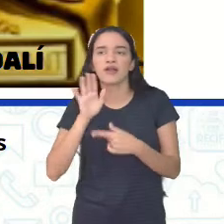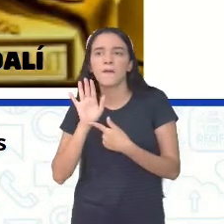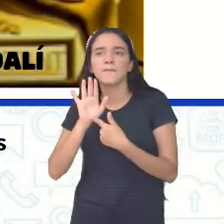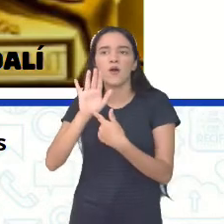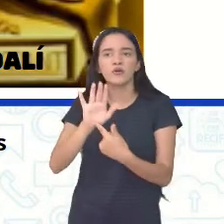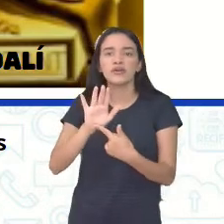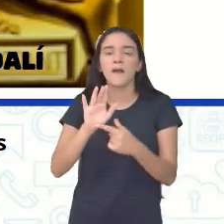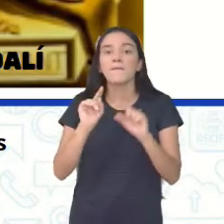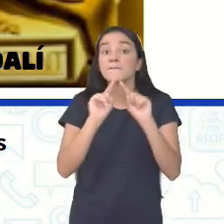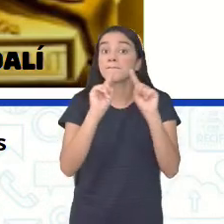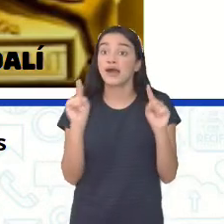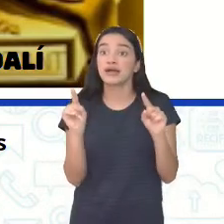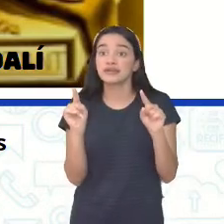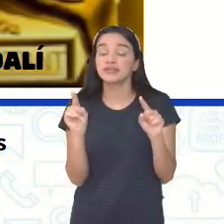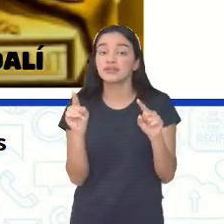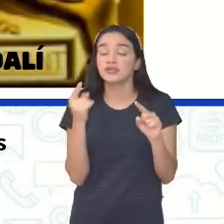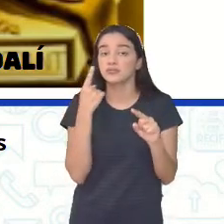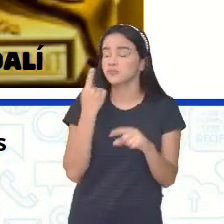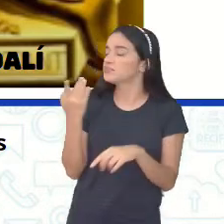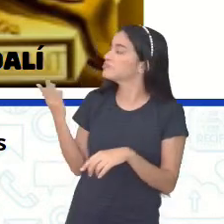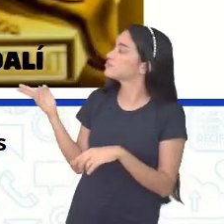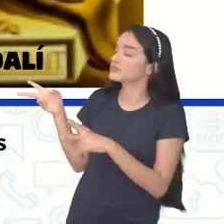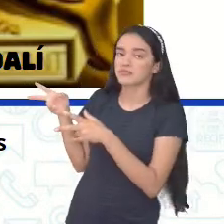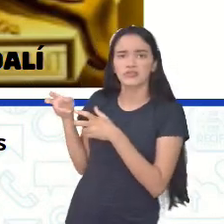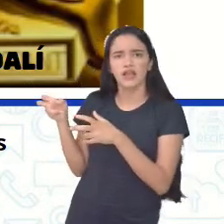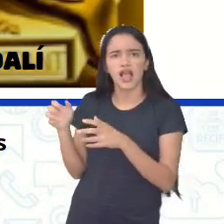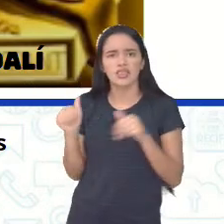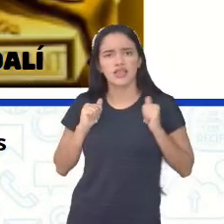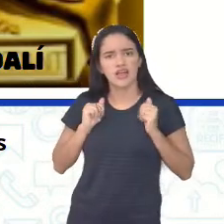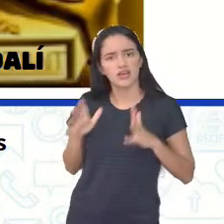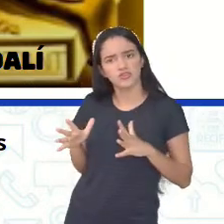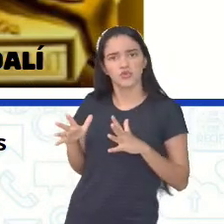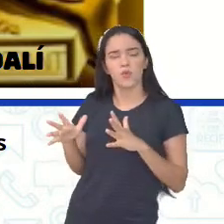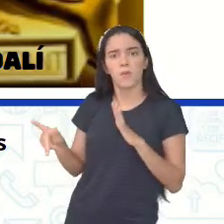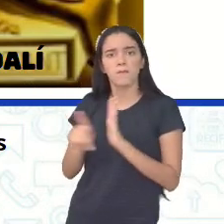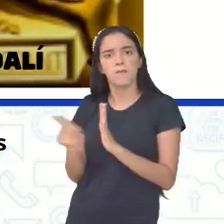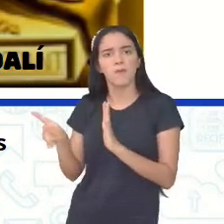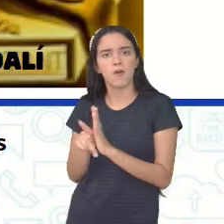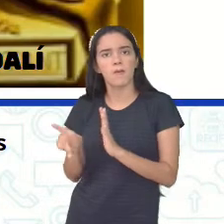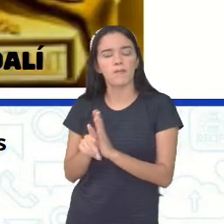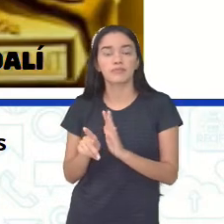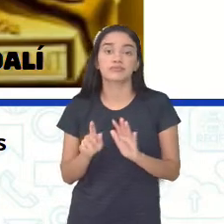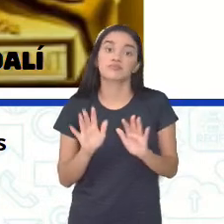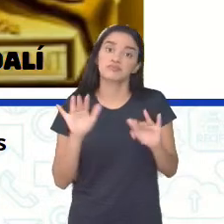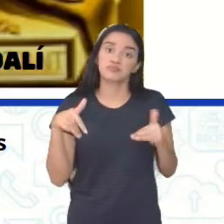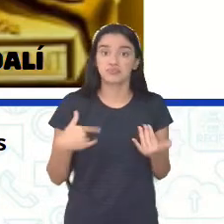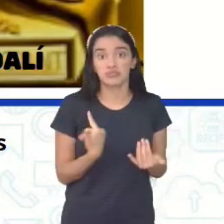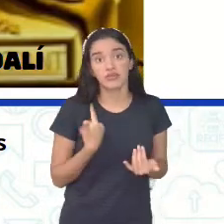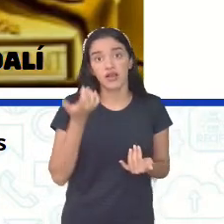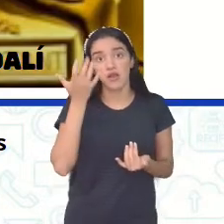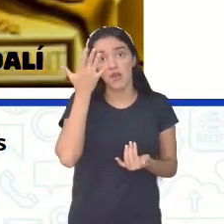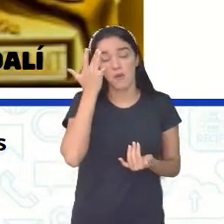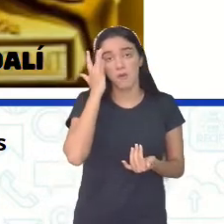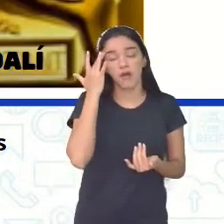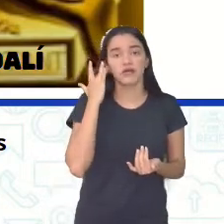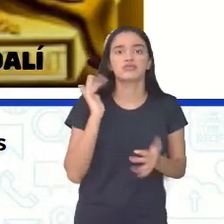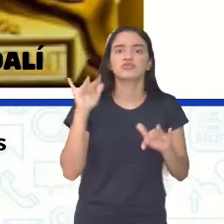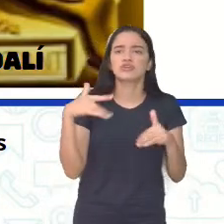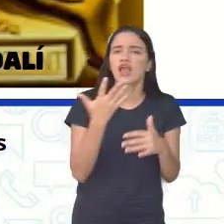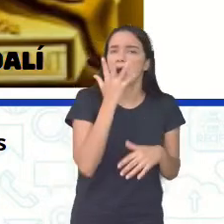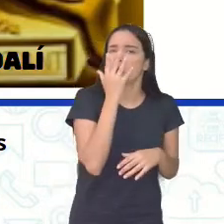20. Aí vocês já estão vendo o retrato que não precisa mais ser o retrato natural, né? Sim. A gente não pode dizer